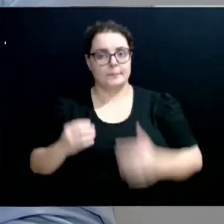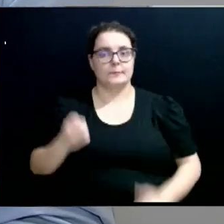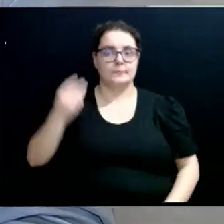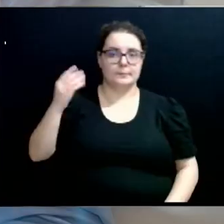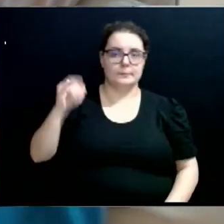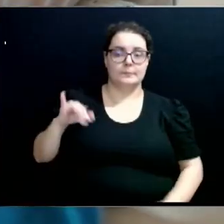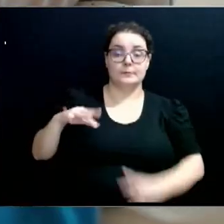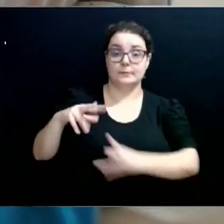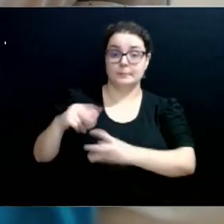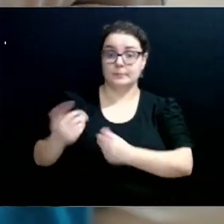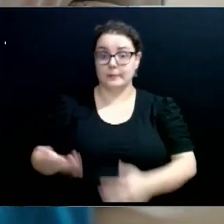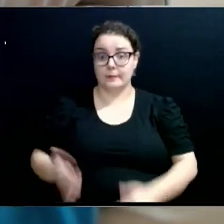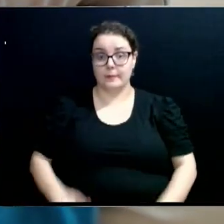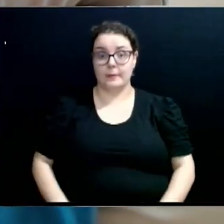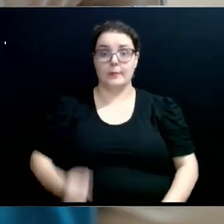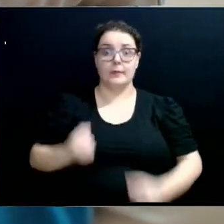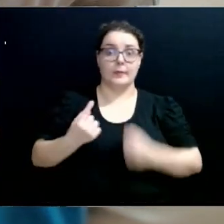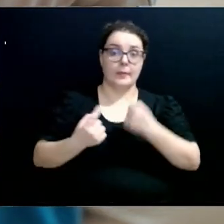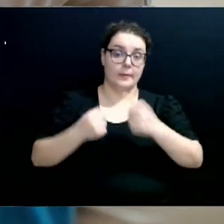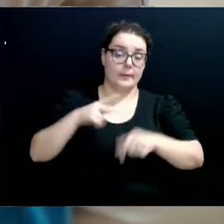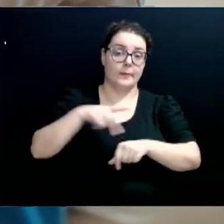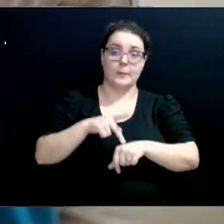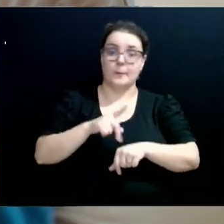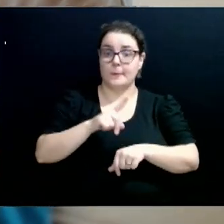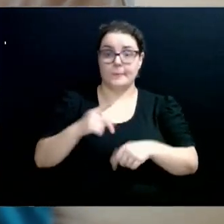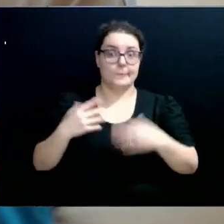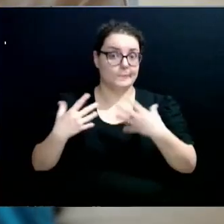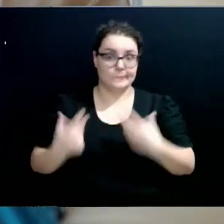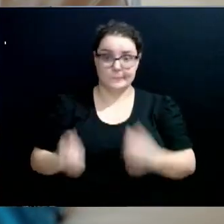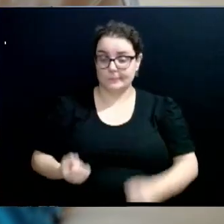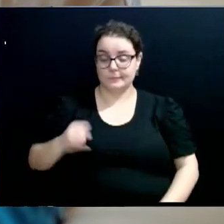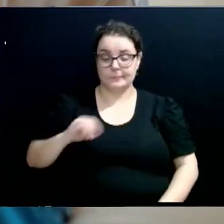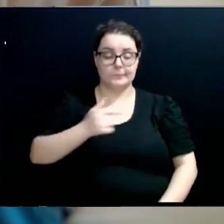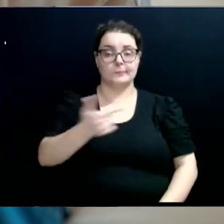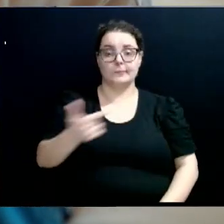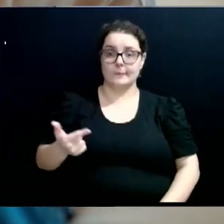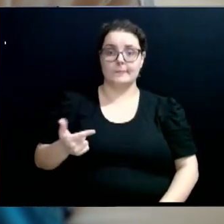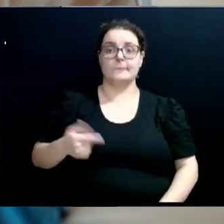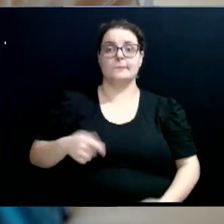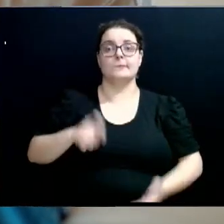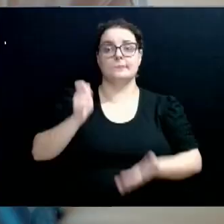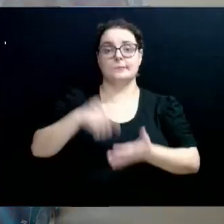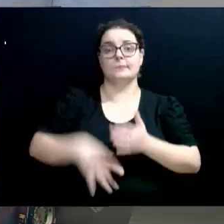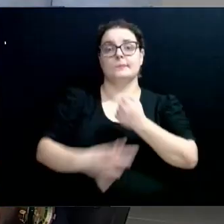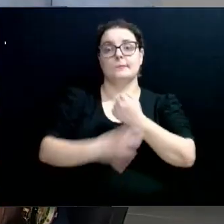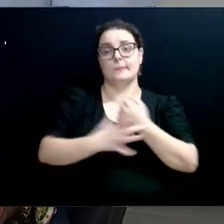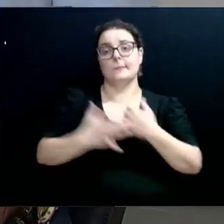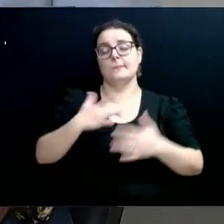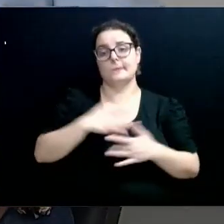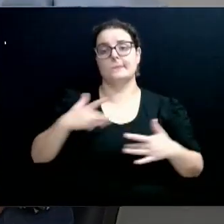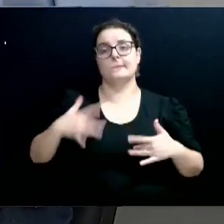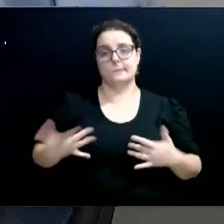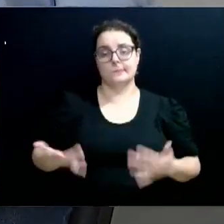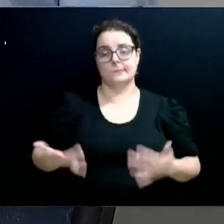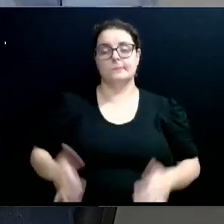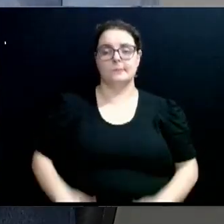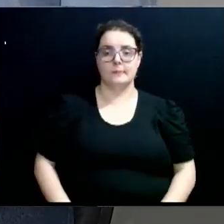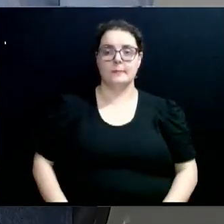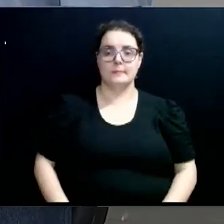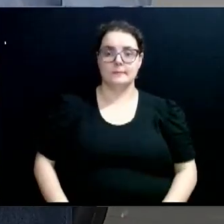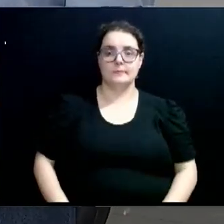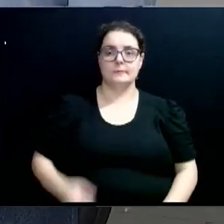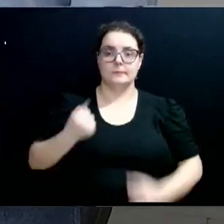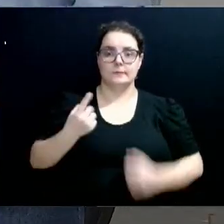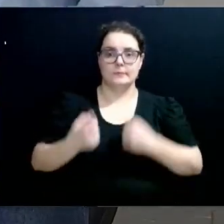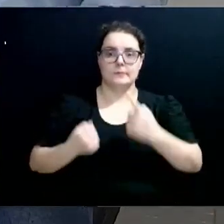sobretudo em viagens internacionais. Então, em alguns países nem é aceito a pessoa chegar sem que ela tenha efetivamente um seguro saúde, né?